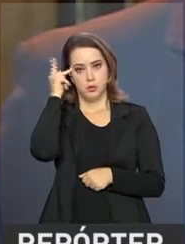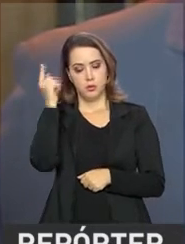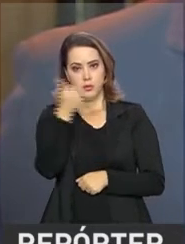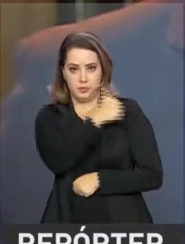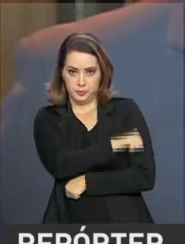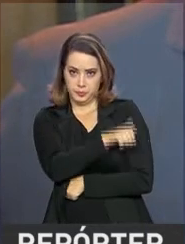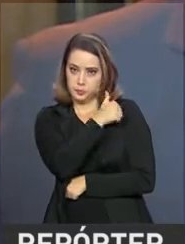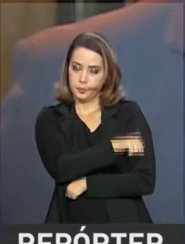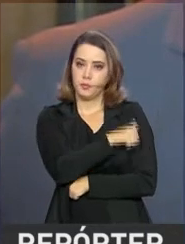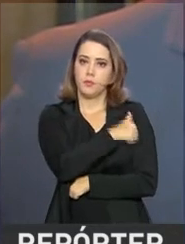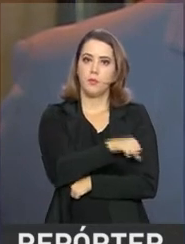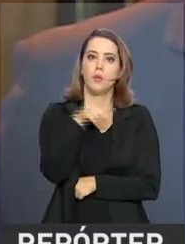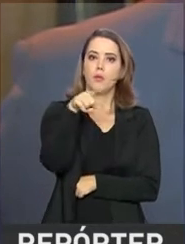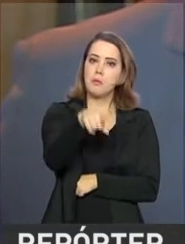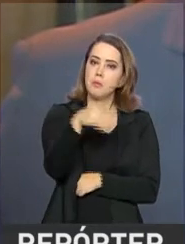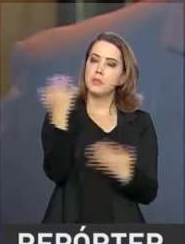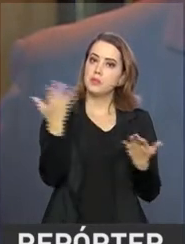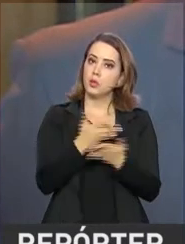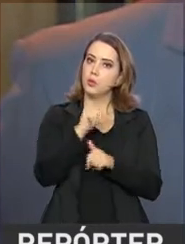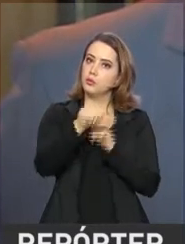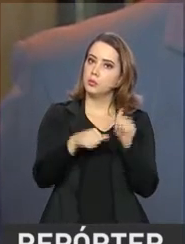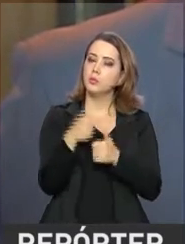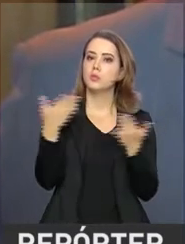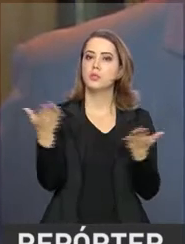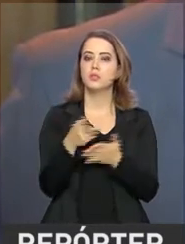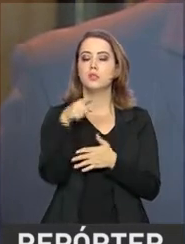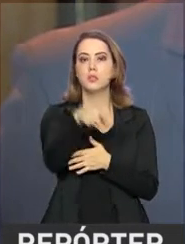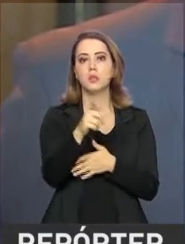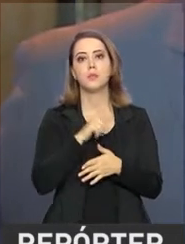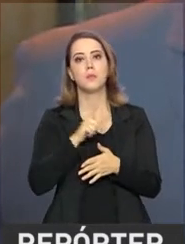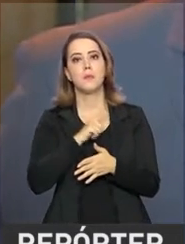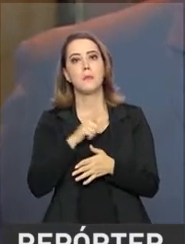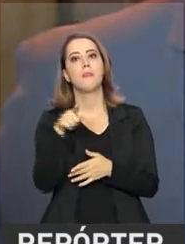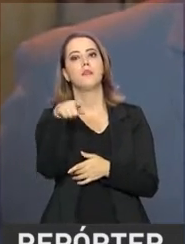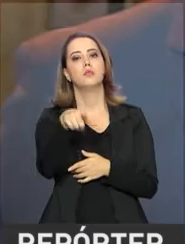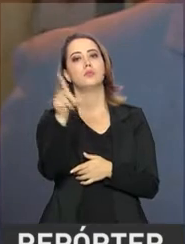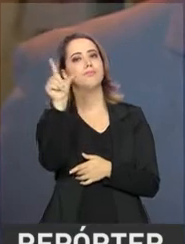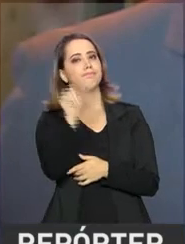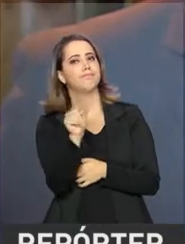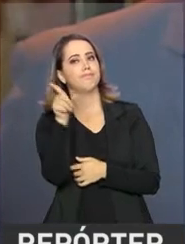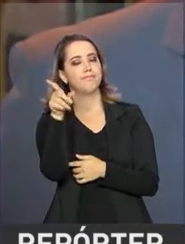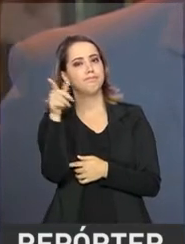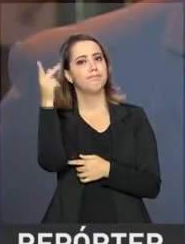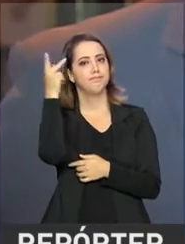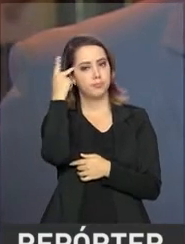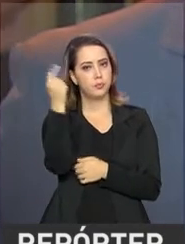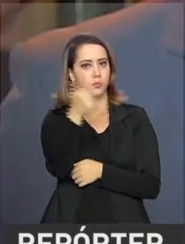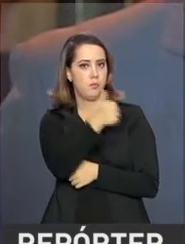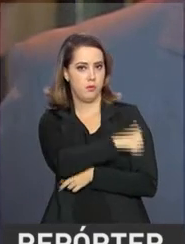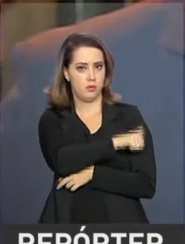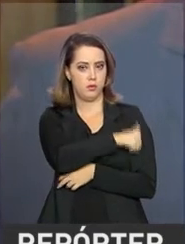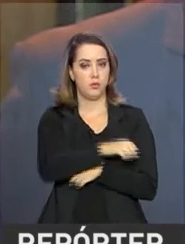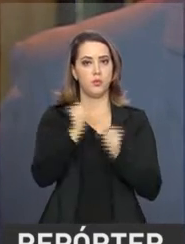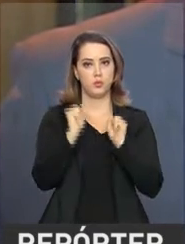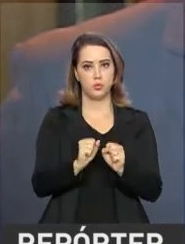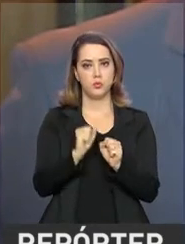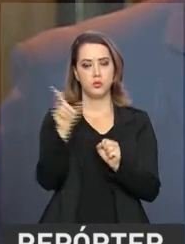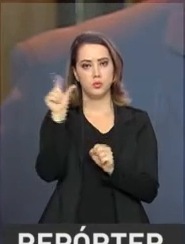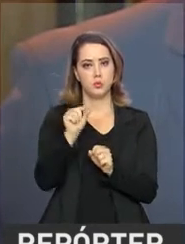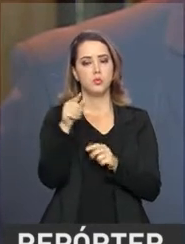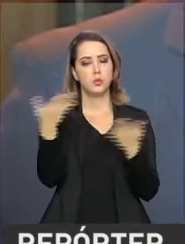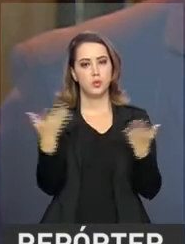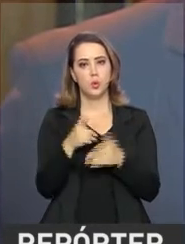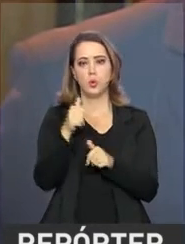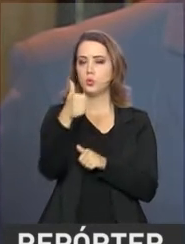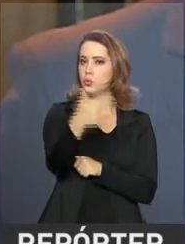rio de janeiro mas esse quadro está mudando ea concentração nesses estados diminuindo dando mais chances de estudantes procurarem